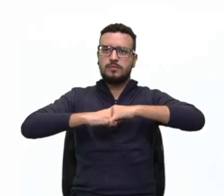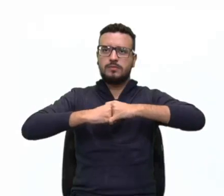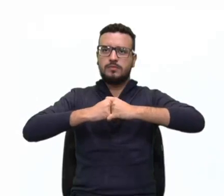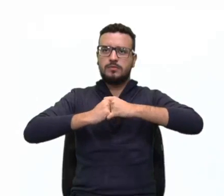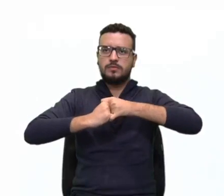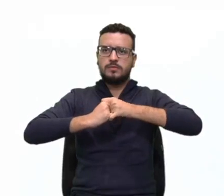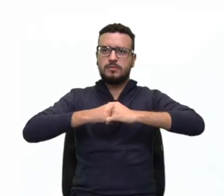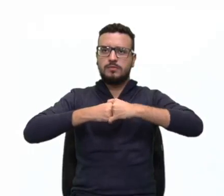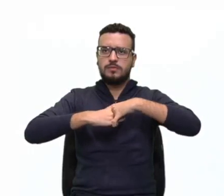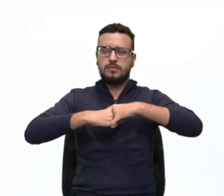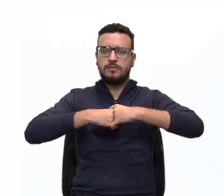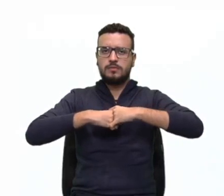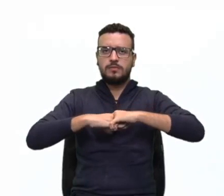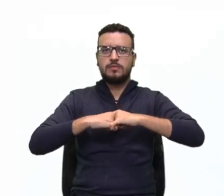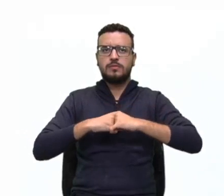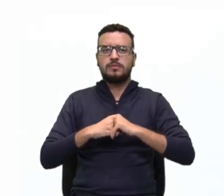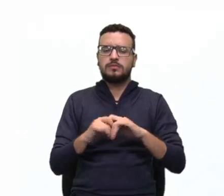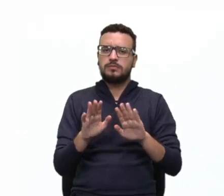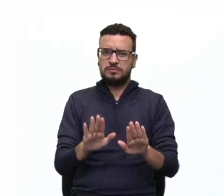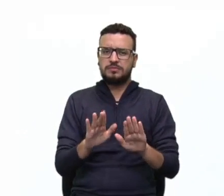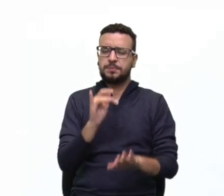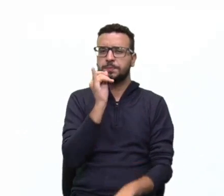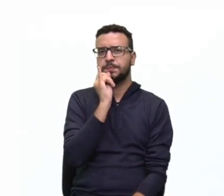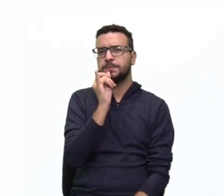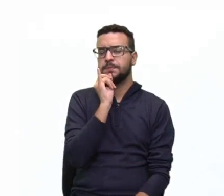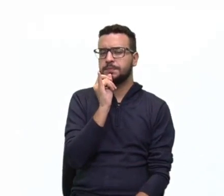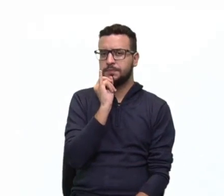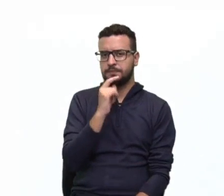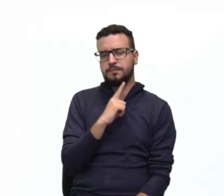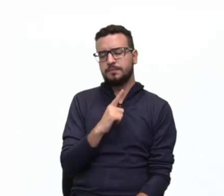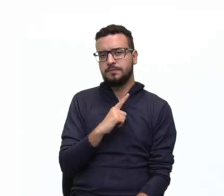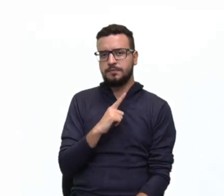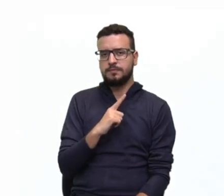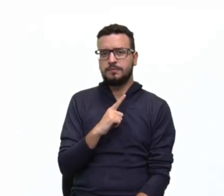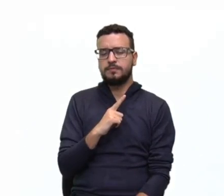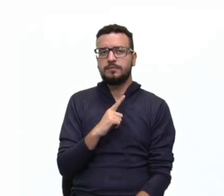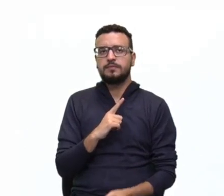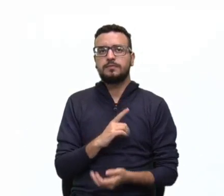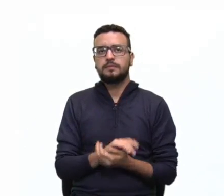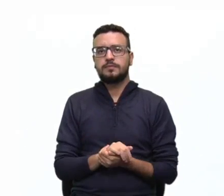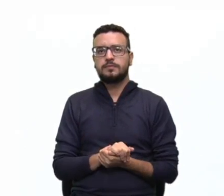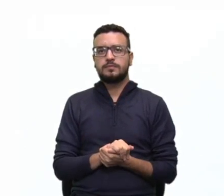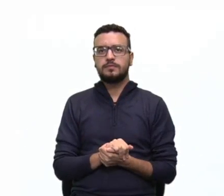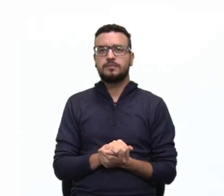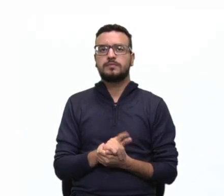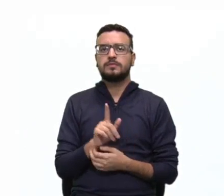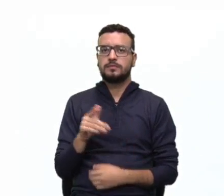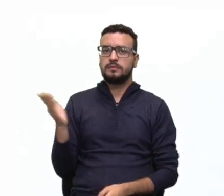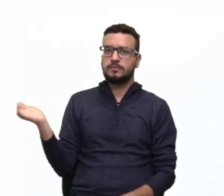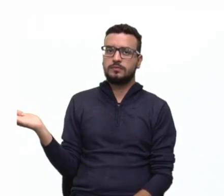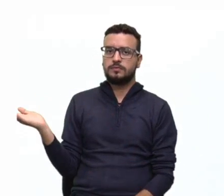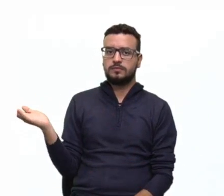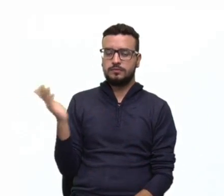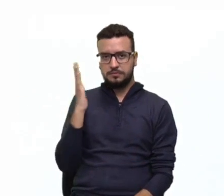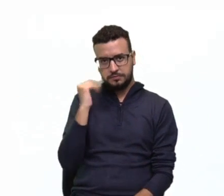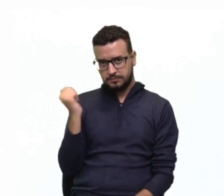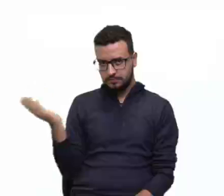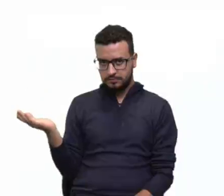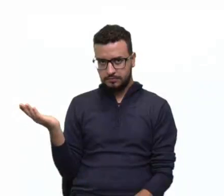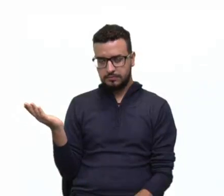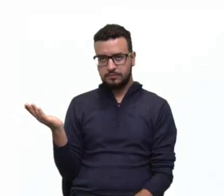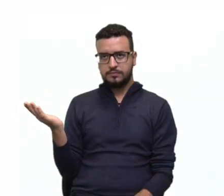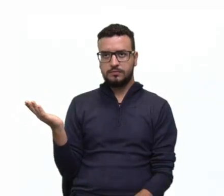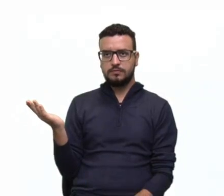articulações sinoviais. Professor, qual é o exemplo que você tem de articulação sinovial? É esse que você está vendo